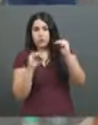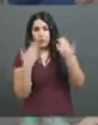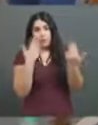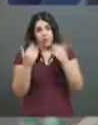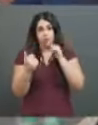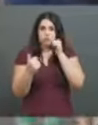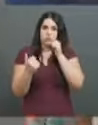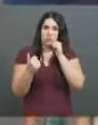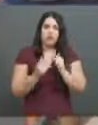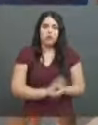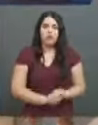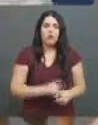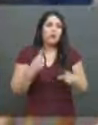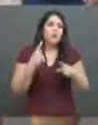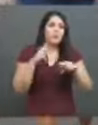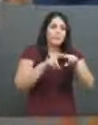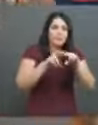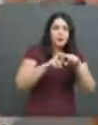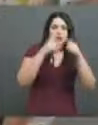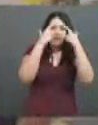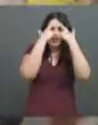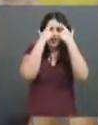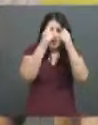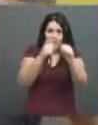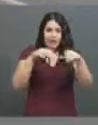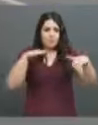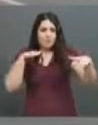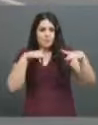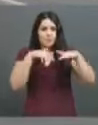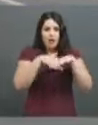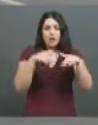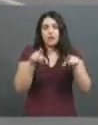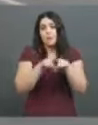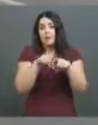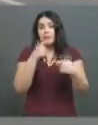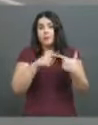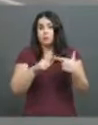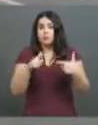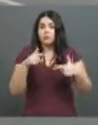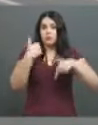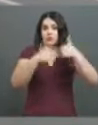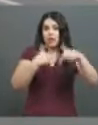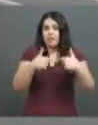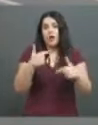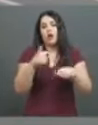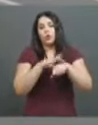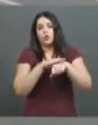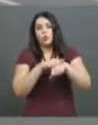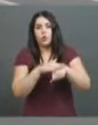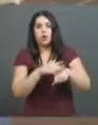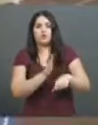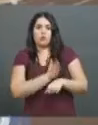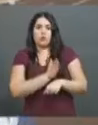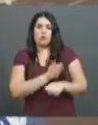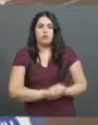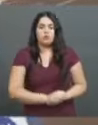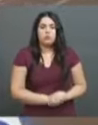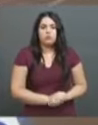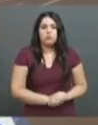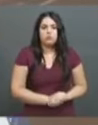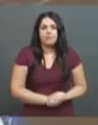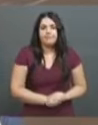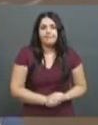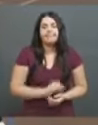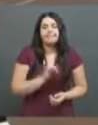causas da estatística são a violência, acidentes de trabalho e também doenças cardiovasculares e infartos. Infelizmente, ainda é